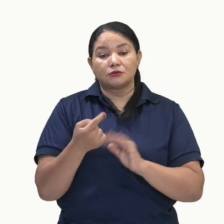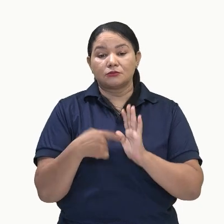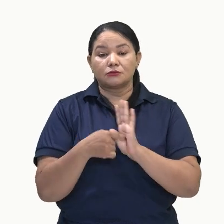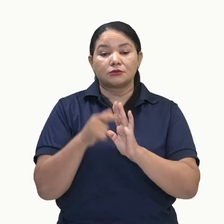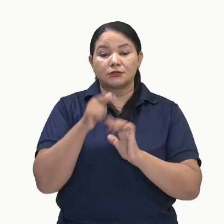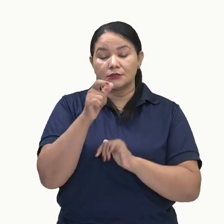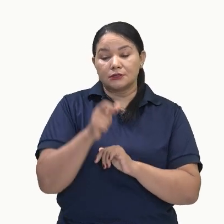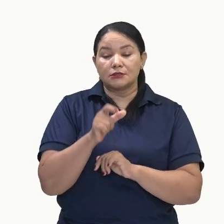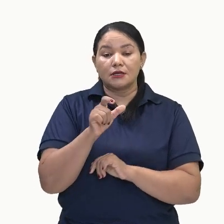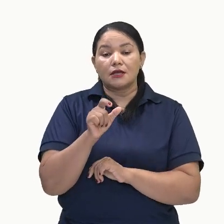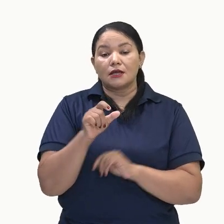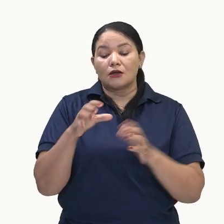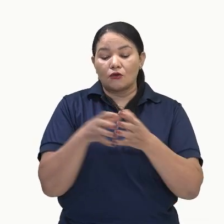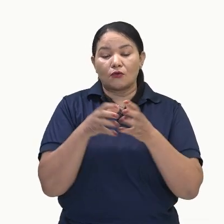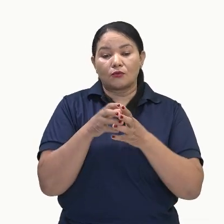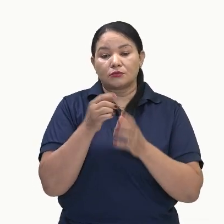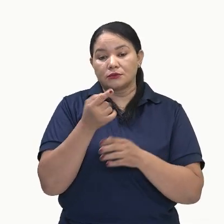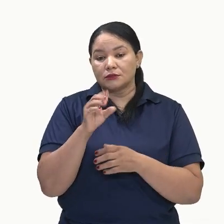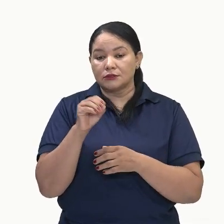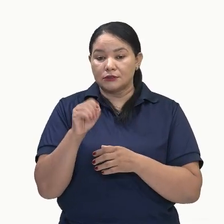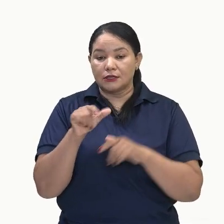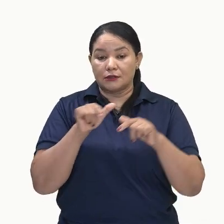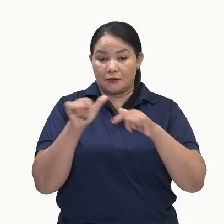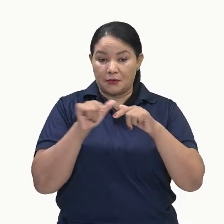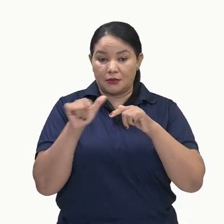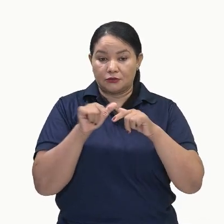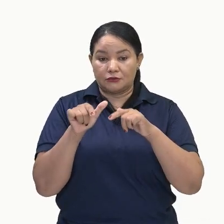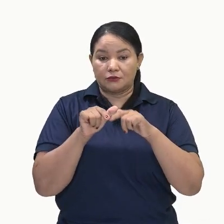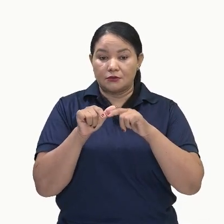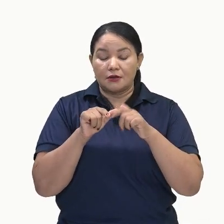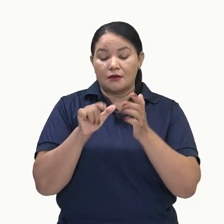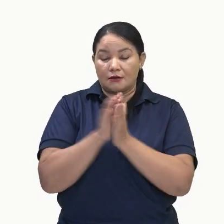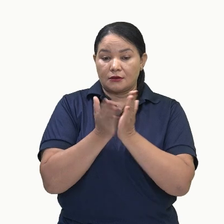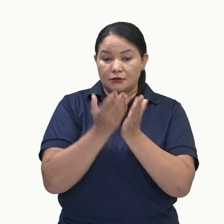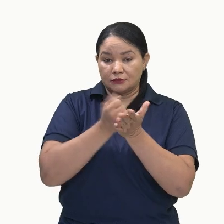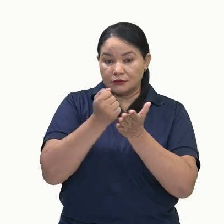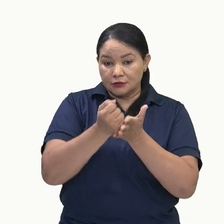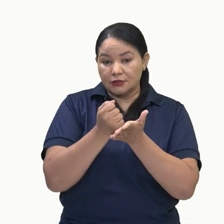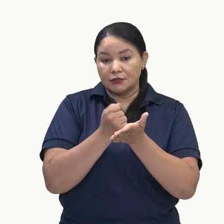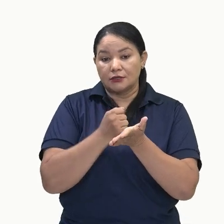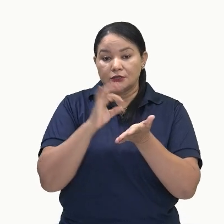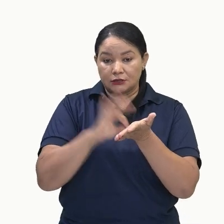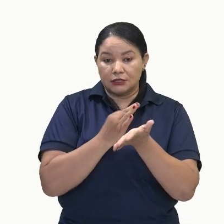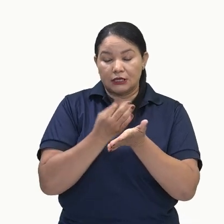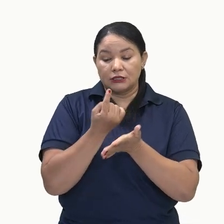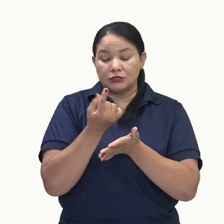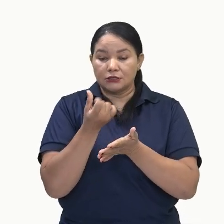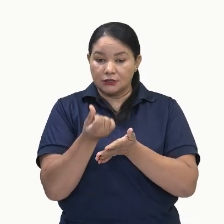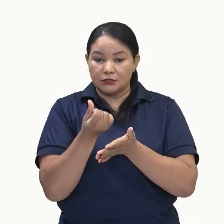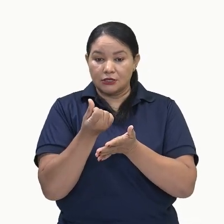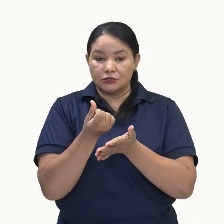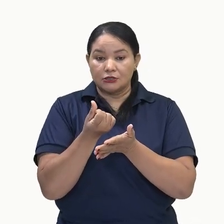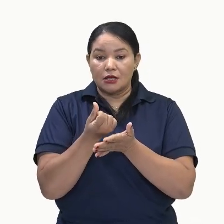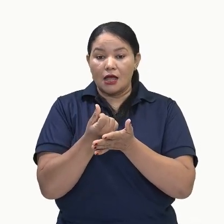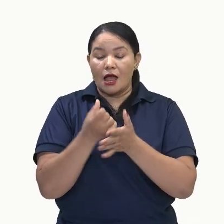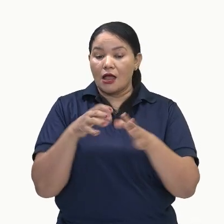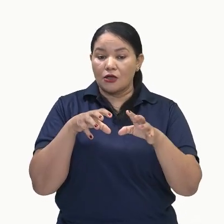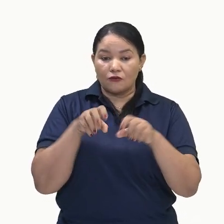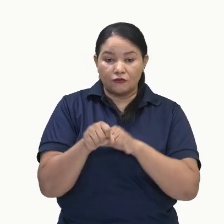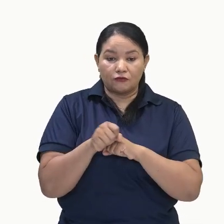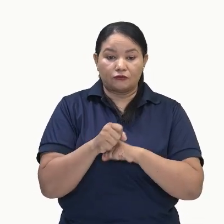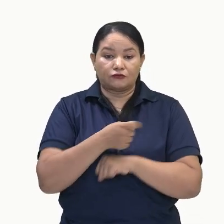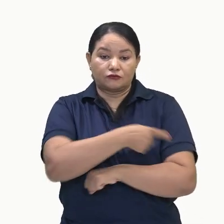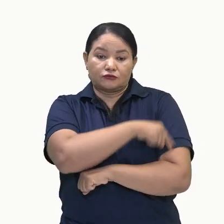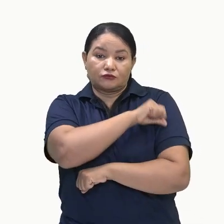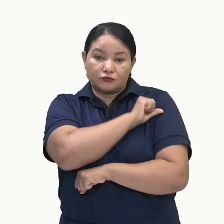o que a notícia diz. De cada 100 trabalhadores com carteira assinada, 16 não tinham completado o ensino fundamental. Como